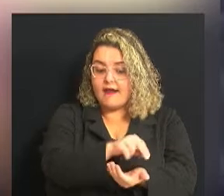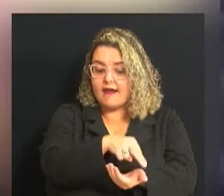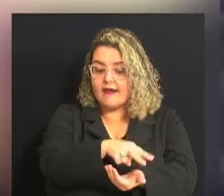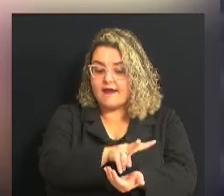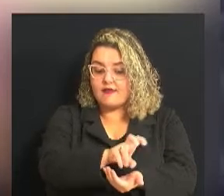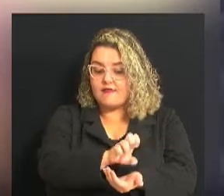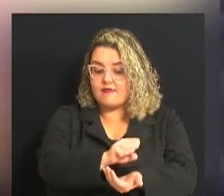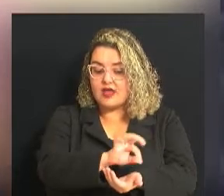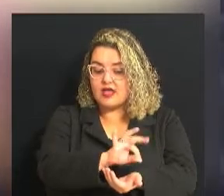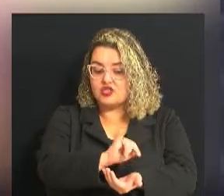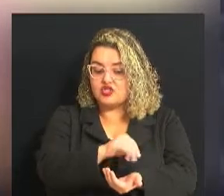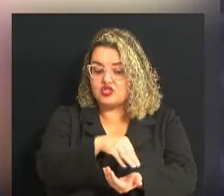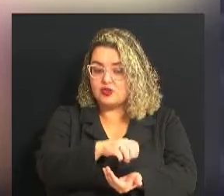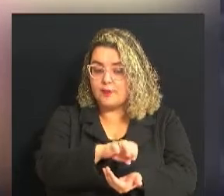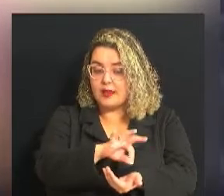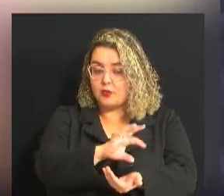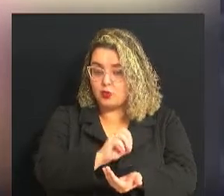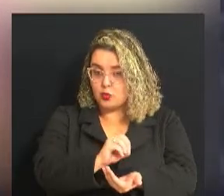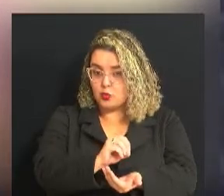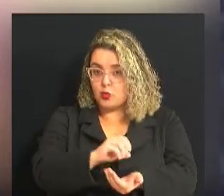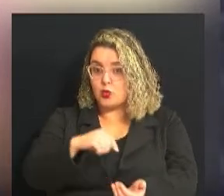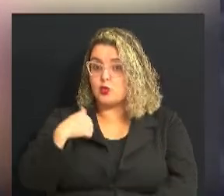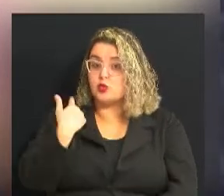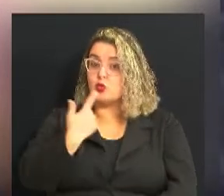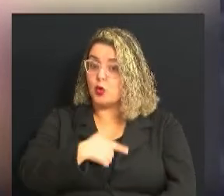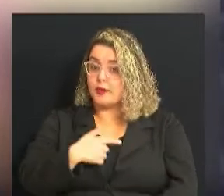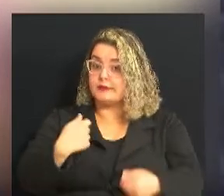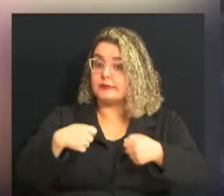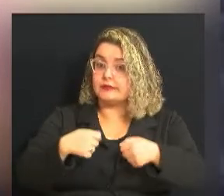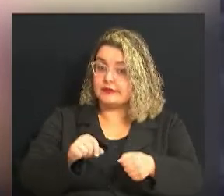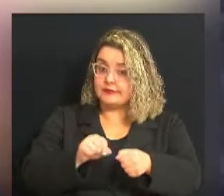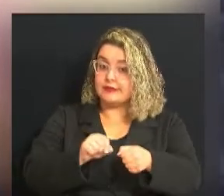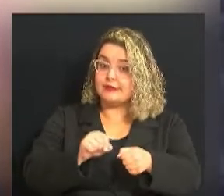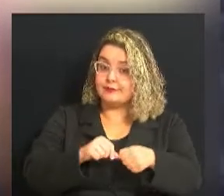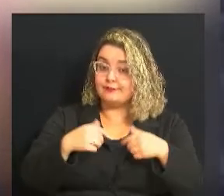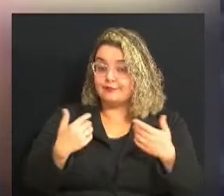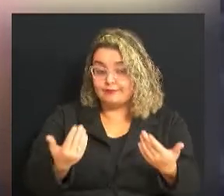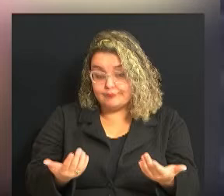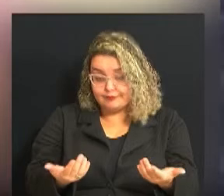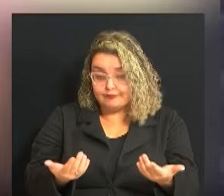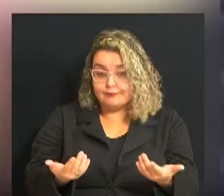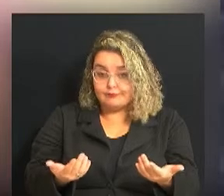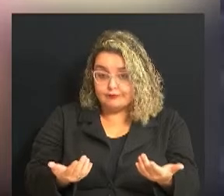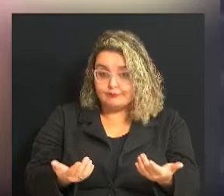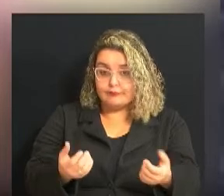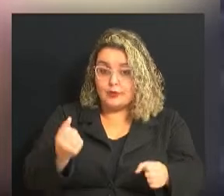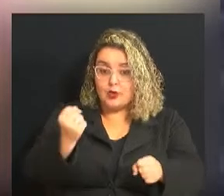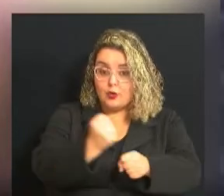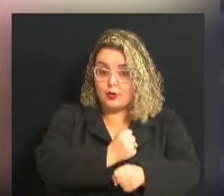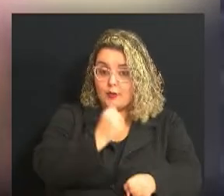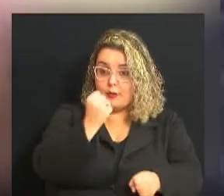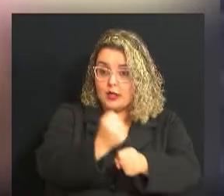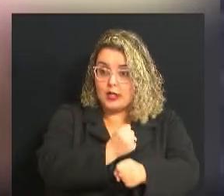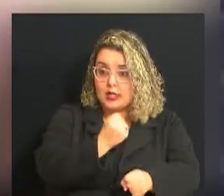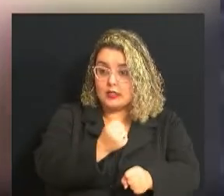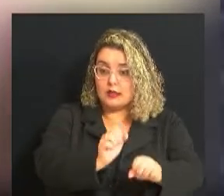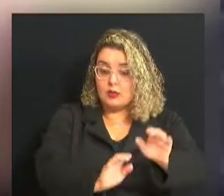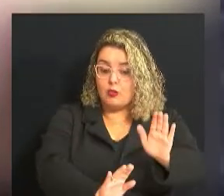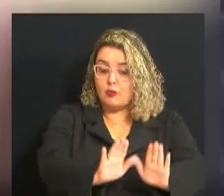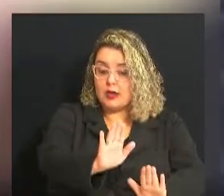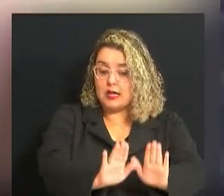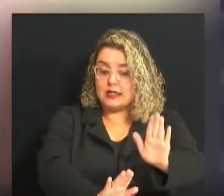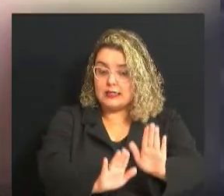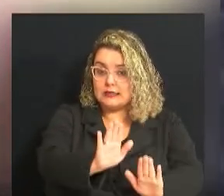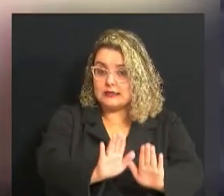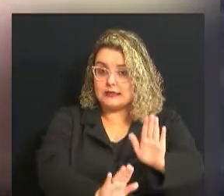investimento, nós temos que fazer, então, uma obra, uma licitação de